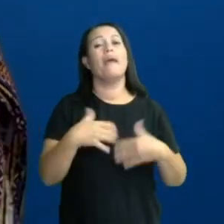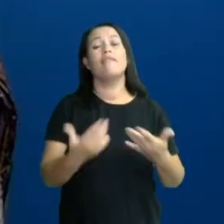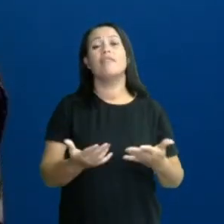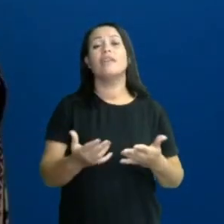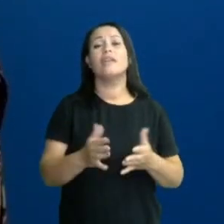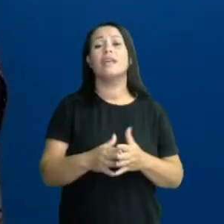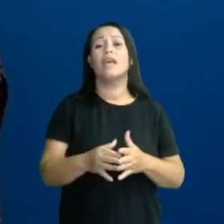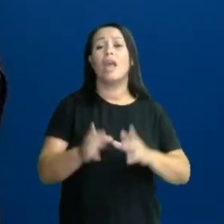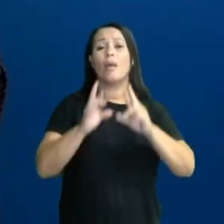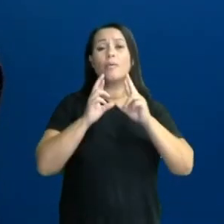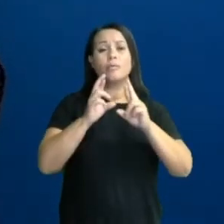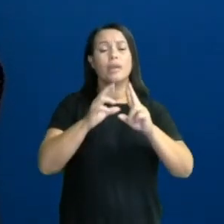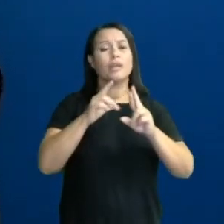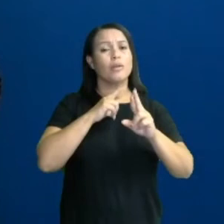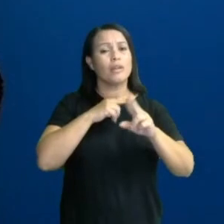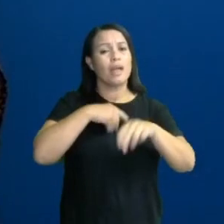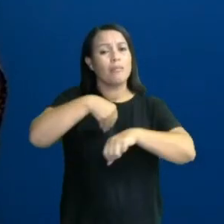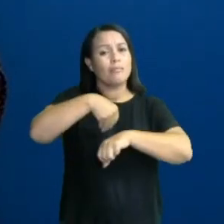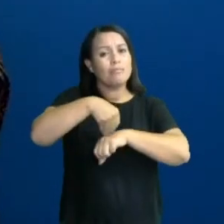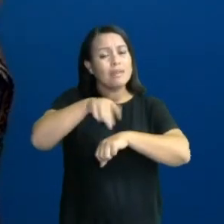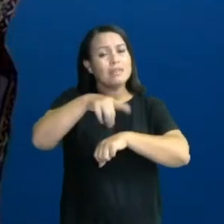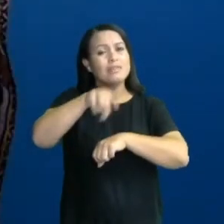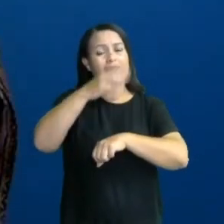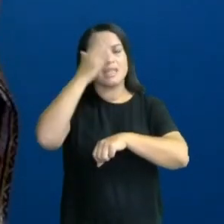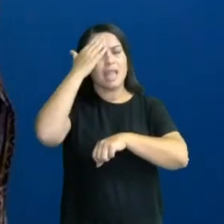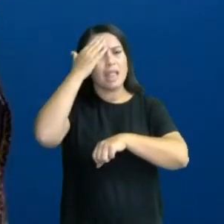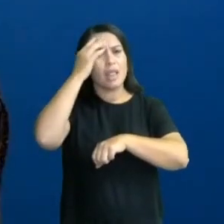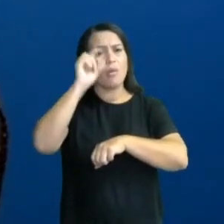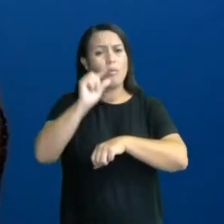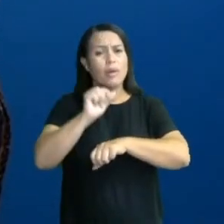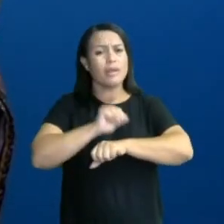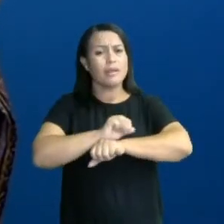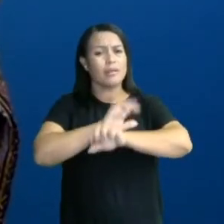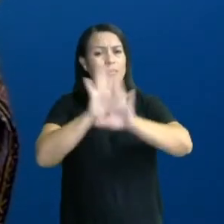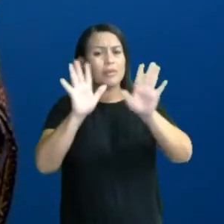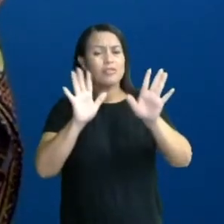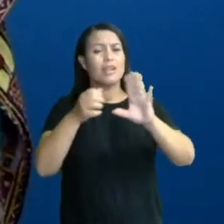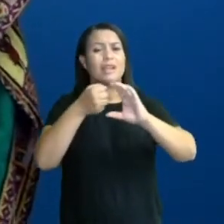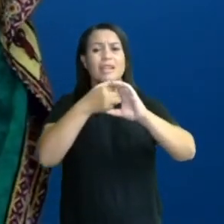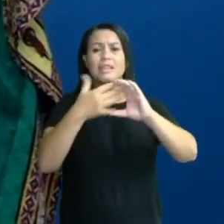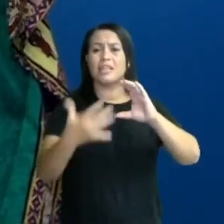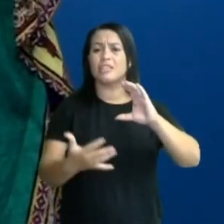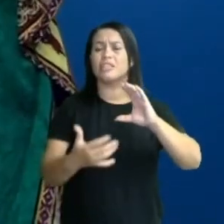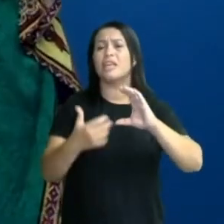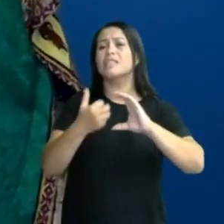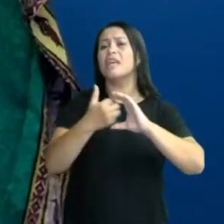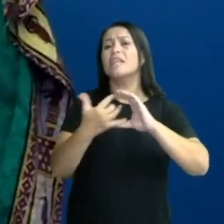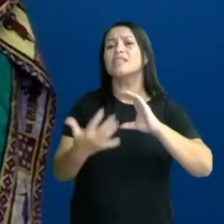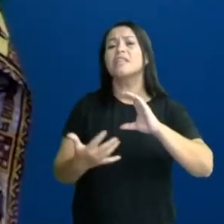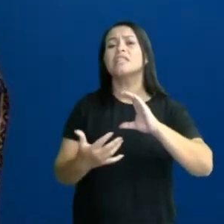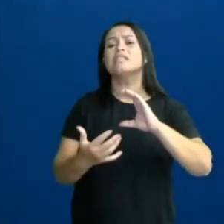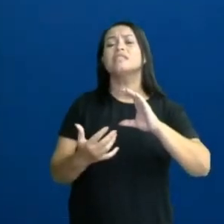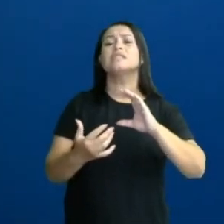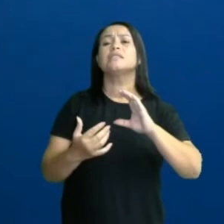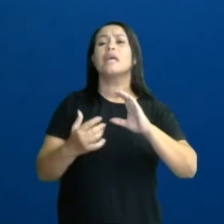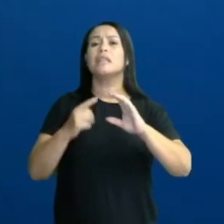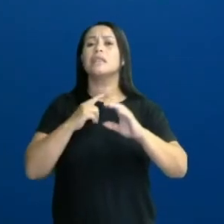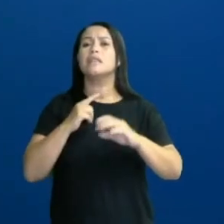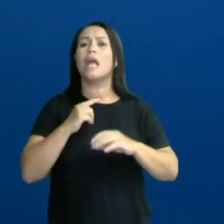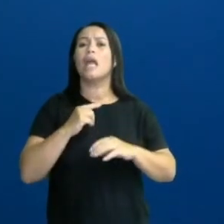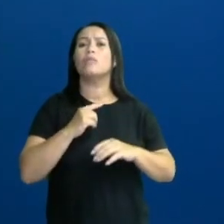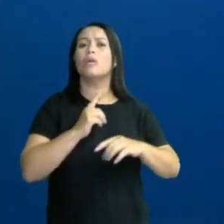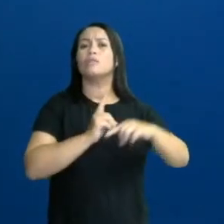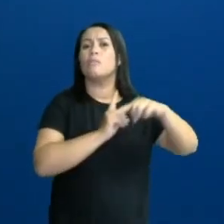enfim, pessoal, eu espero que eu tenha ajudado vocês a entender um pouco mais sobre essas características, né? As características positivas e